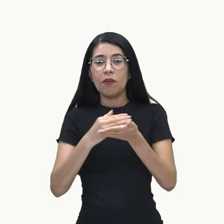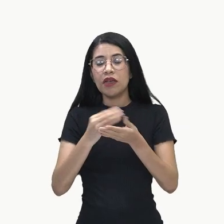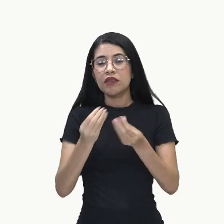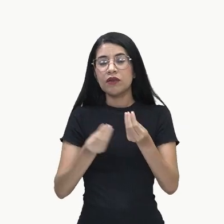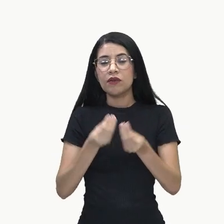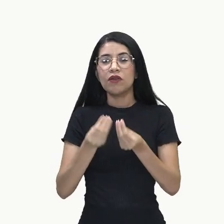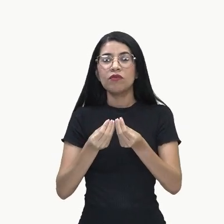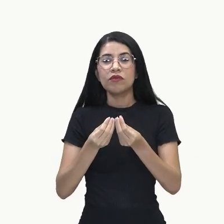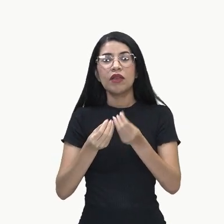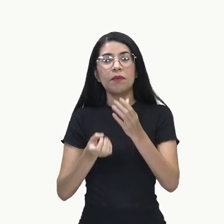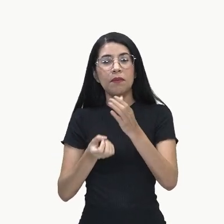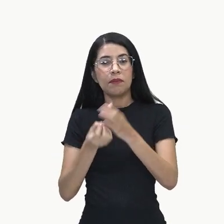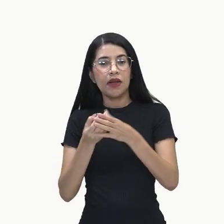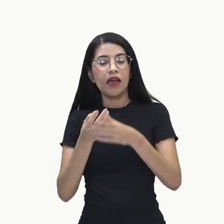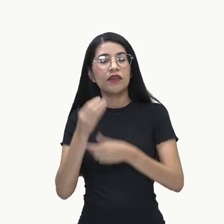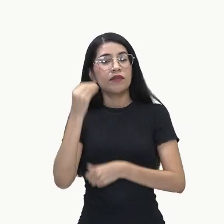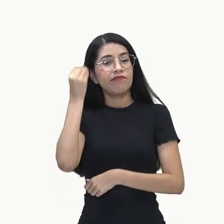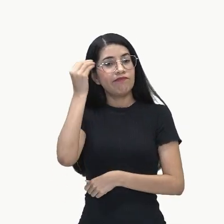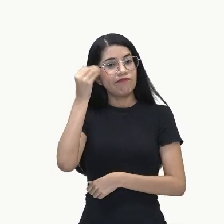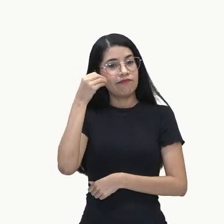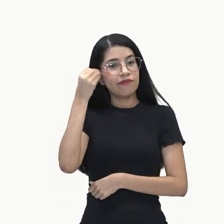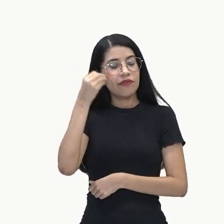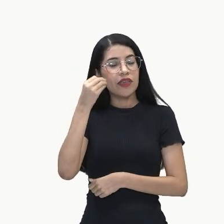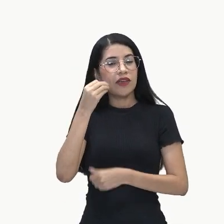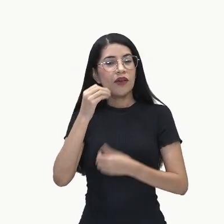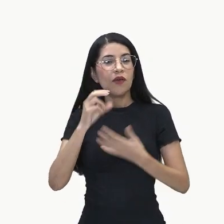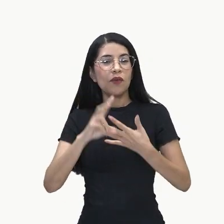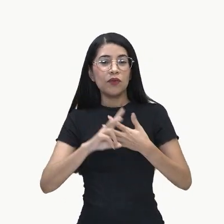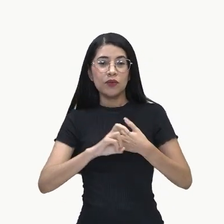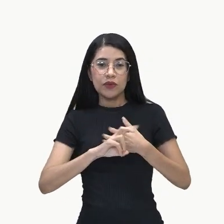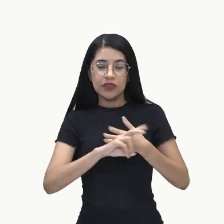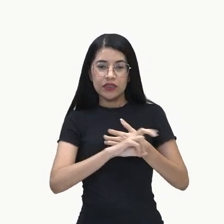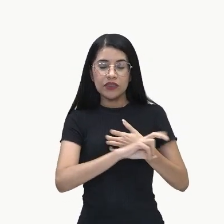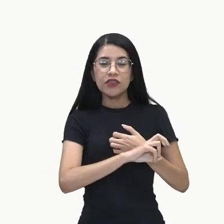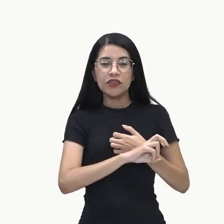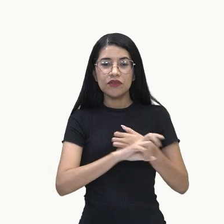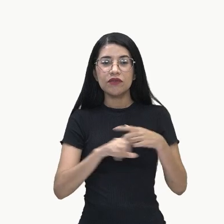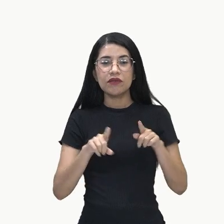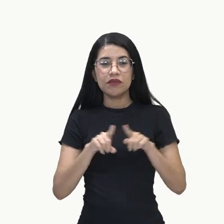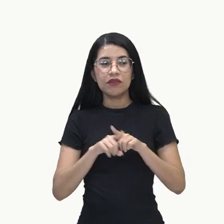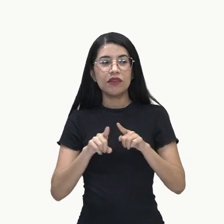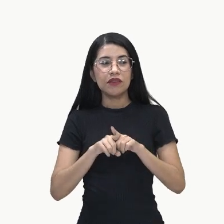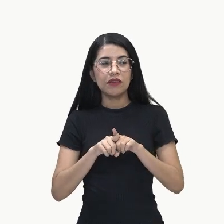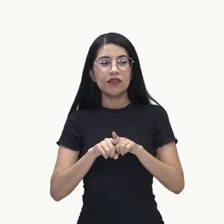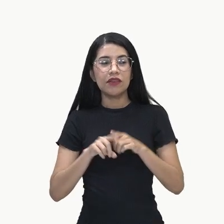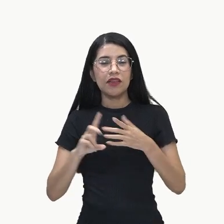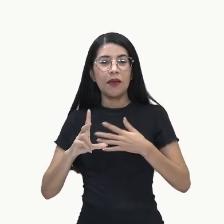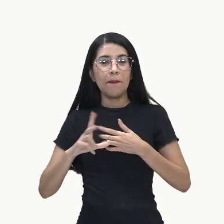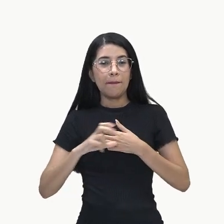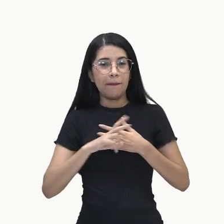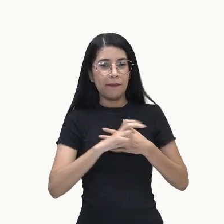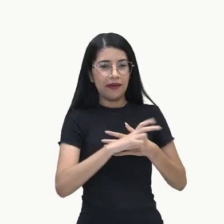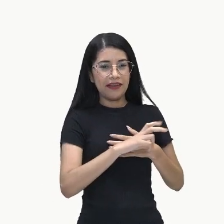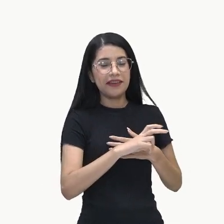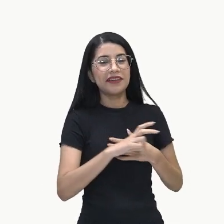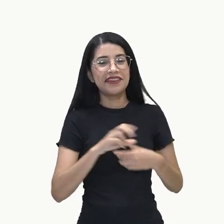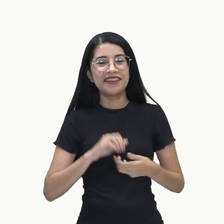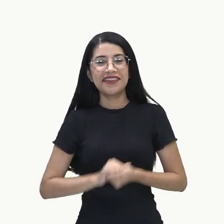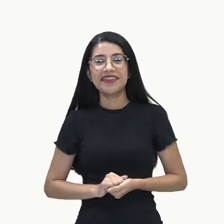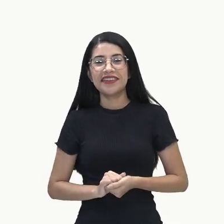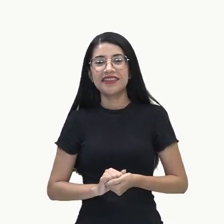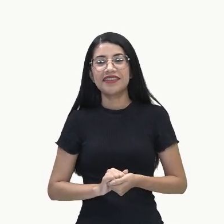da experiência ou dos sentidos, em outras palavras, dos sentidos. Olha só,